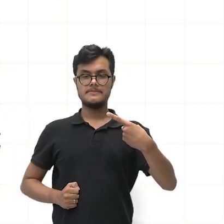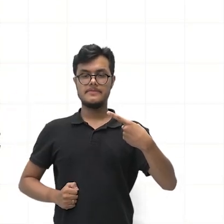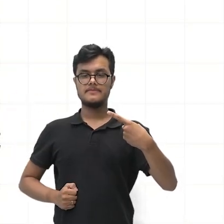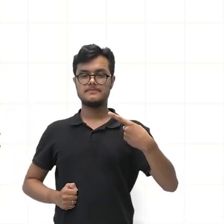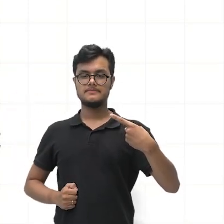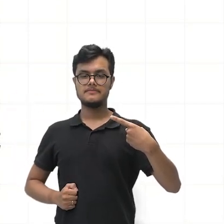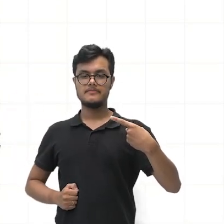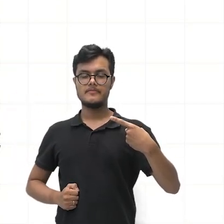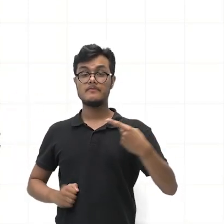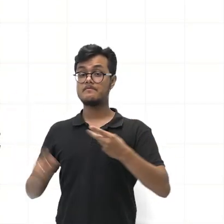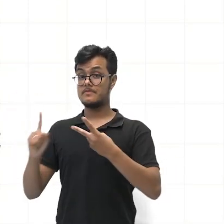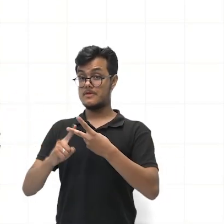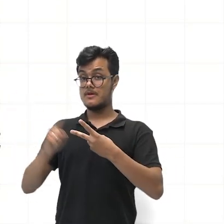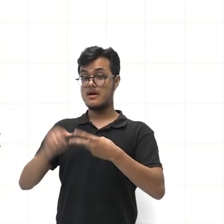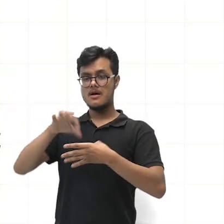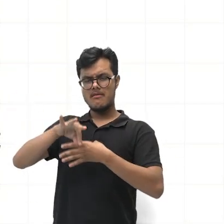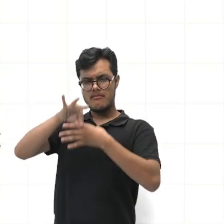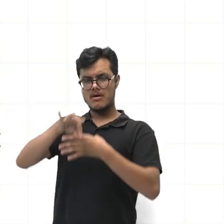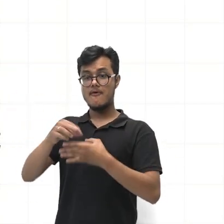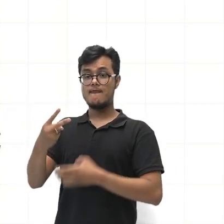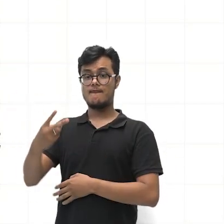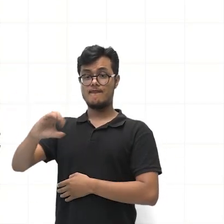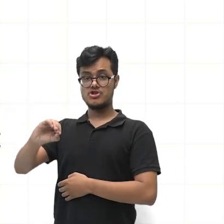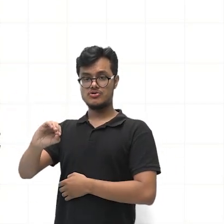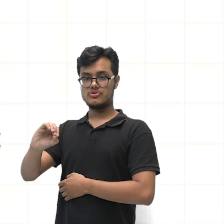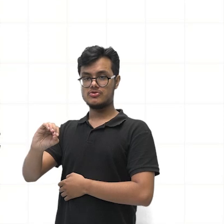9,81. A linguiça, R$